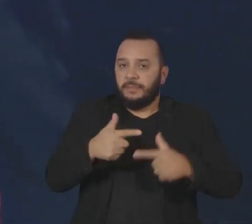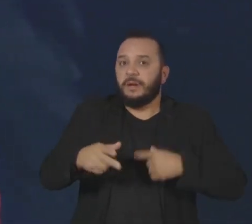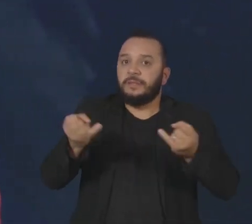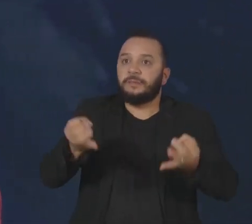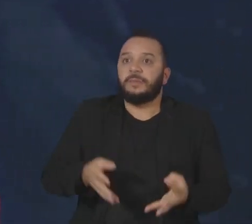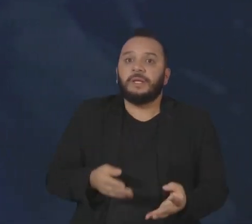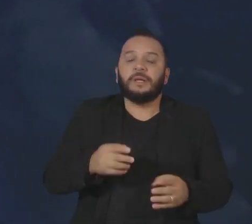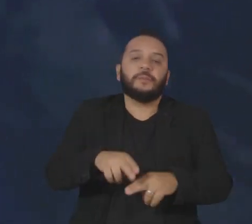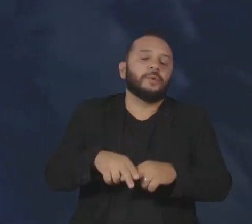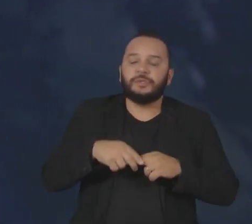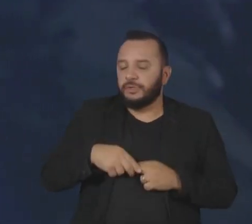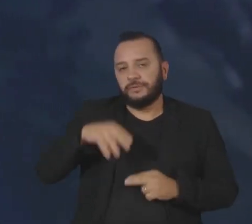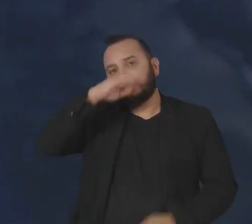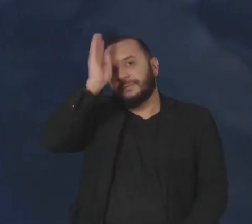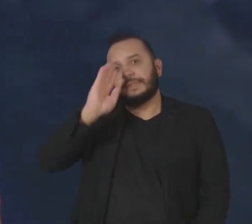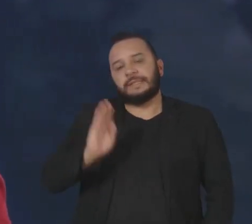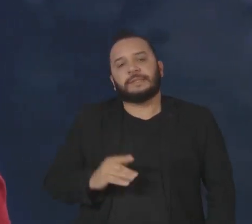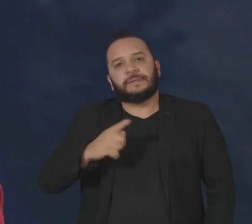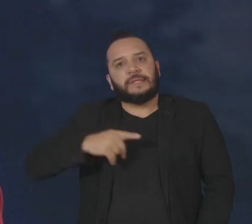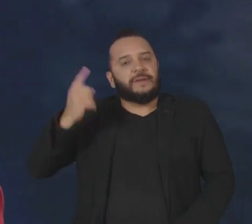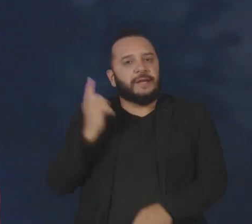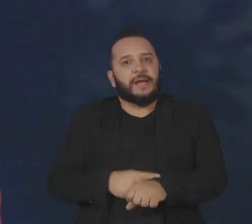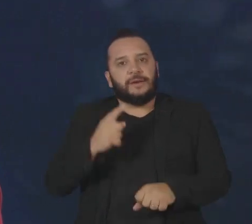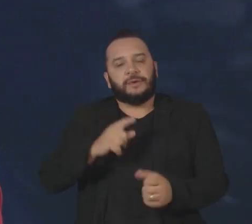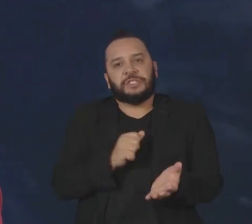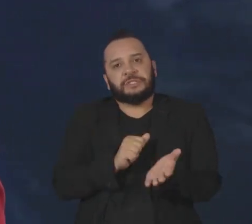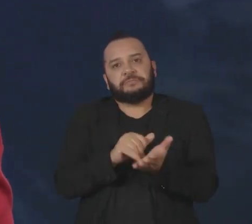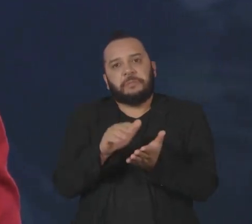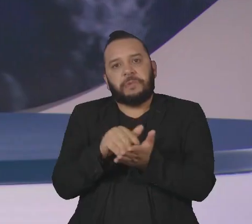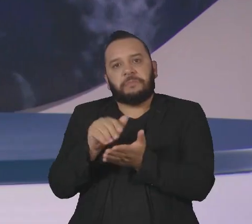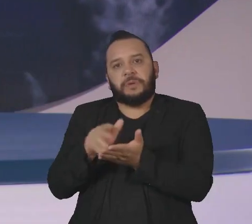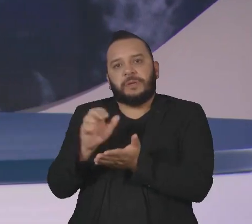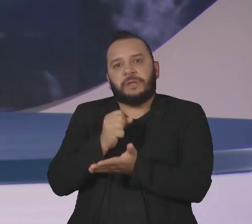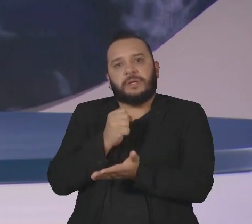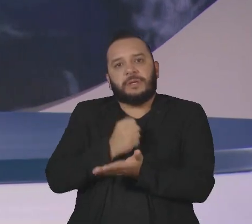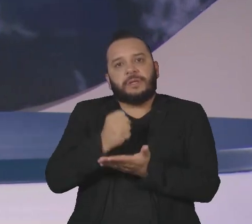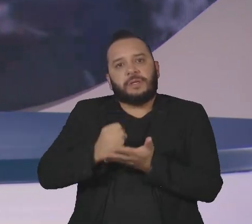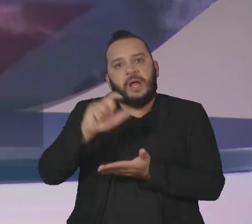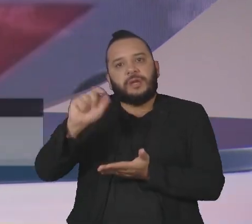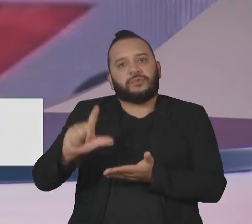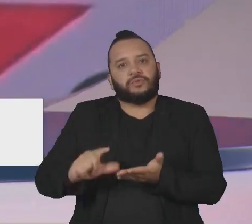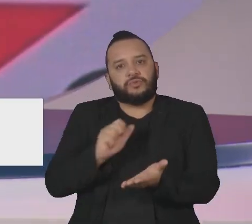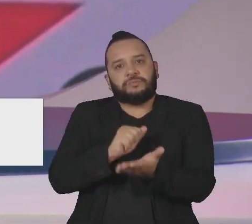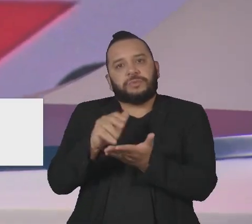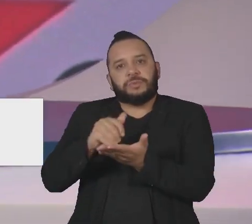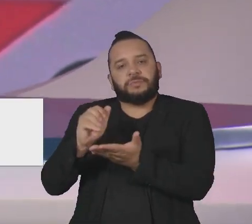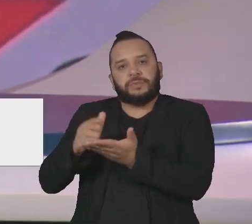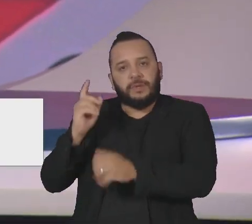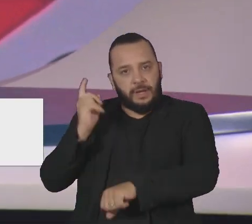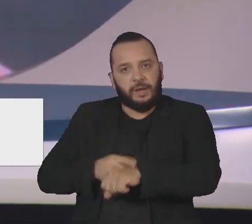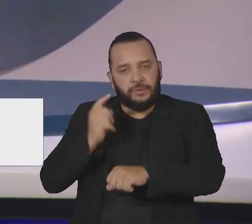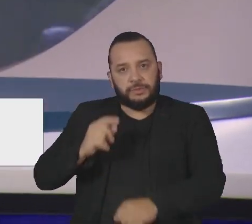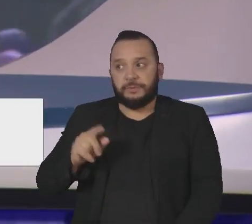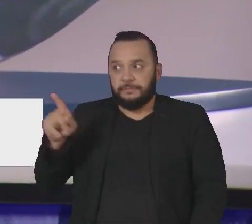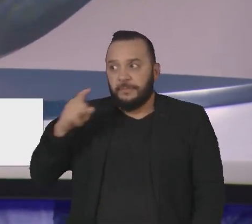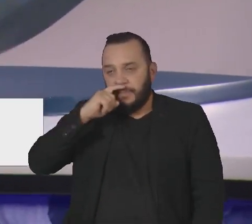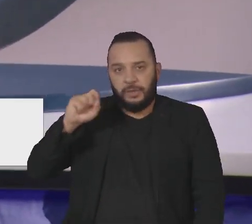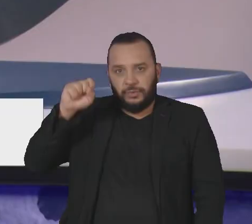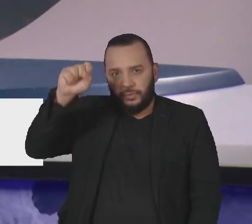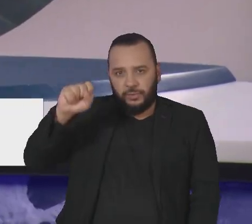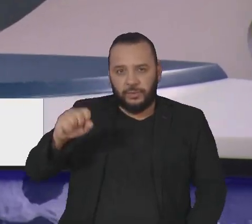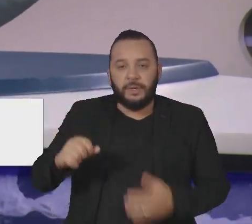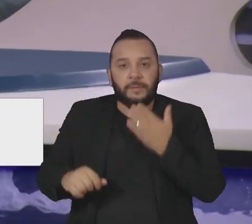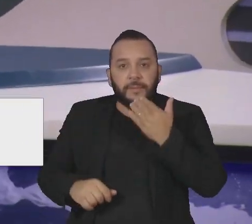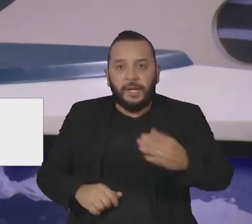levaram o Brasil ao recorde de demissões de vagas formais. E ainda, na Venezuela, Nicolás Maduro pede mão de ferro